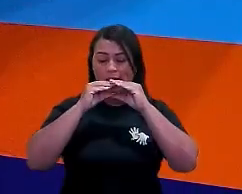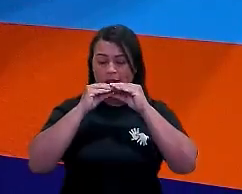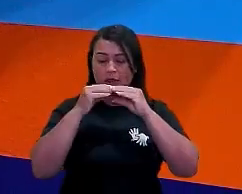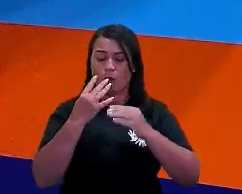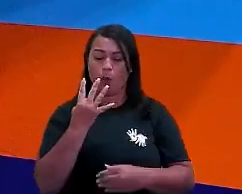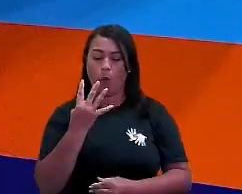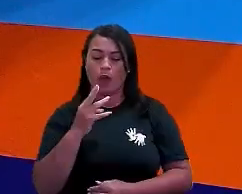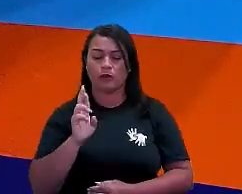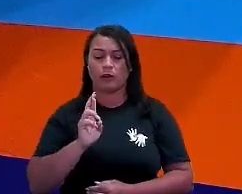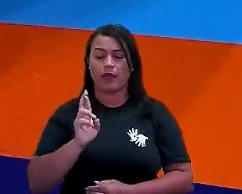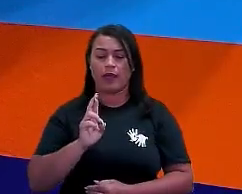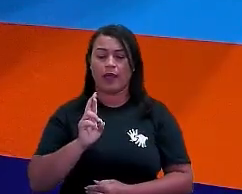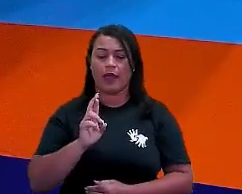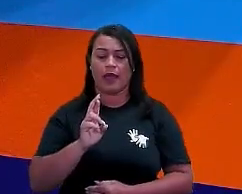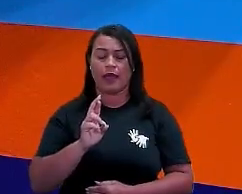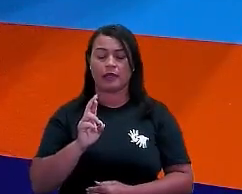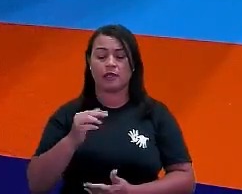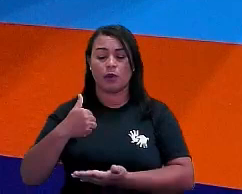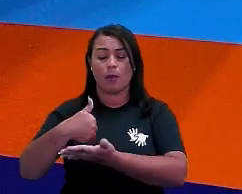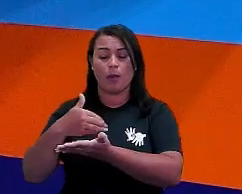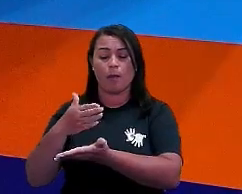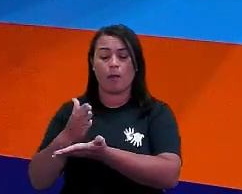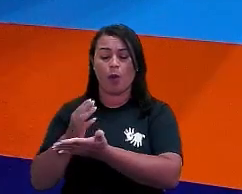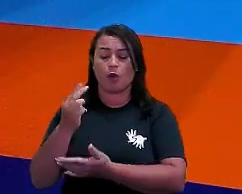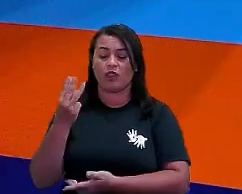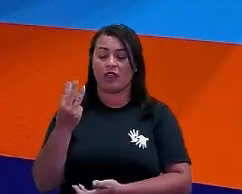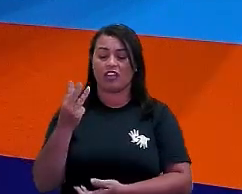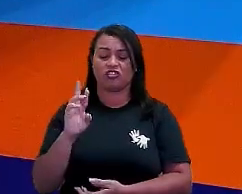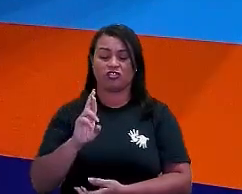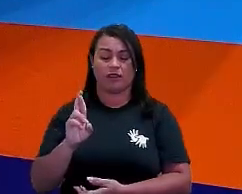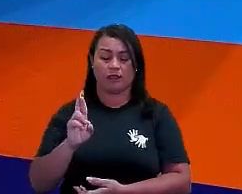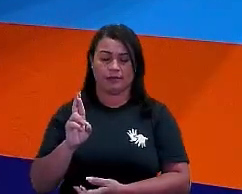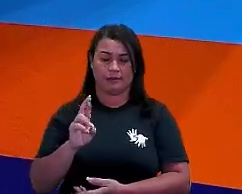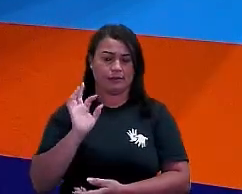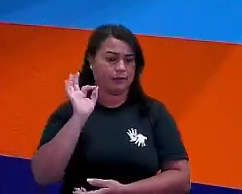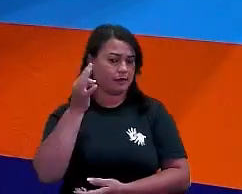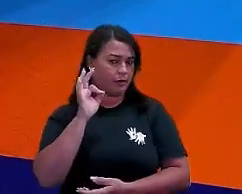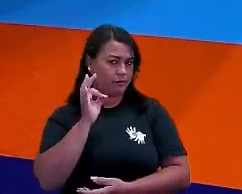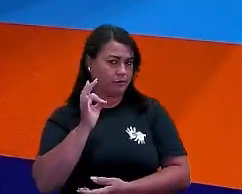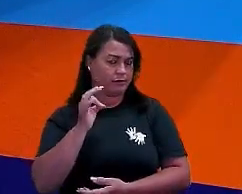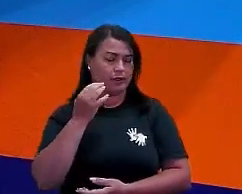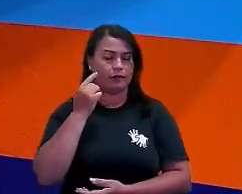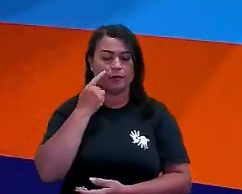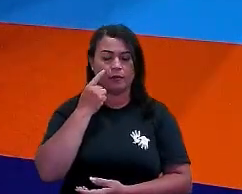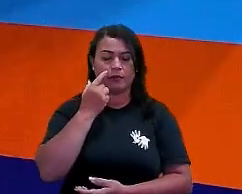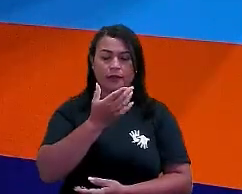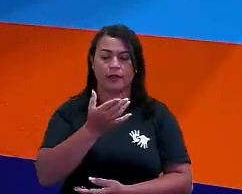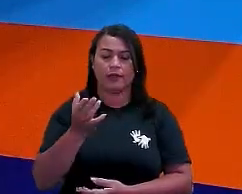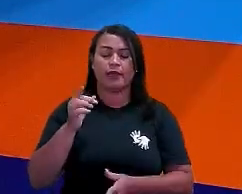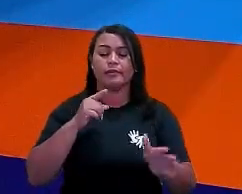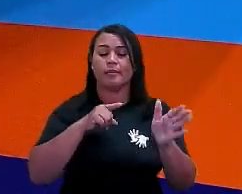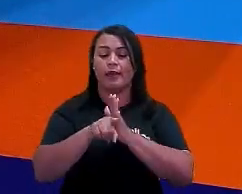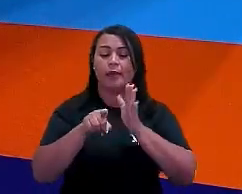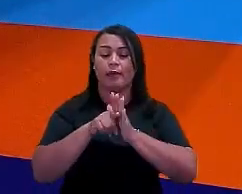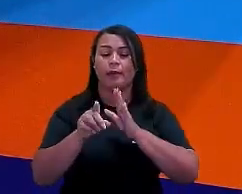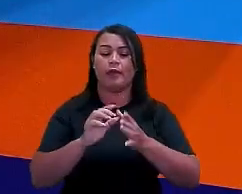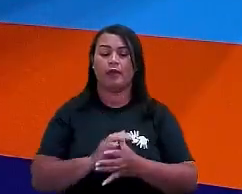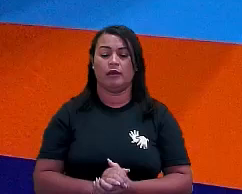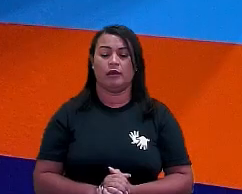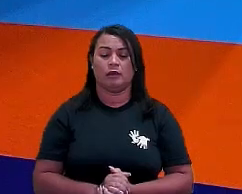sanduíche R$4 e o bolo R$3. Tá certo? E aqui a gente tem as